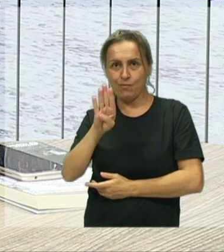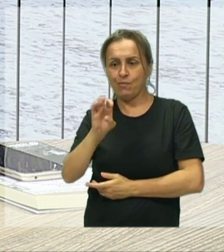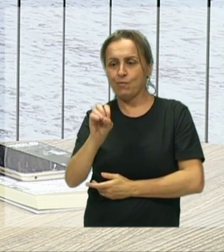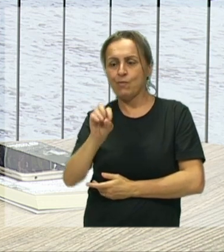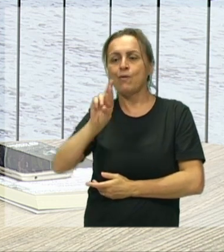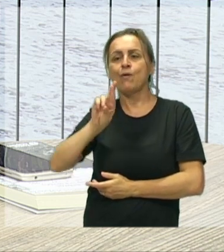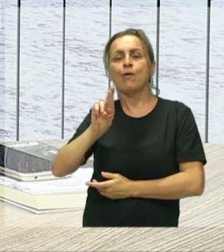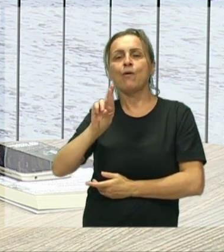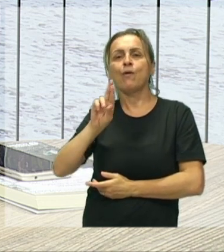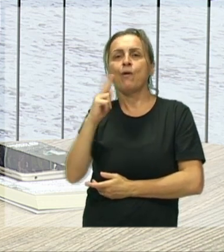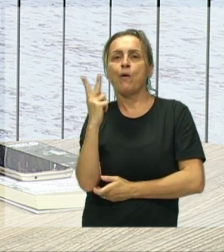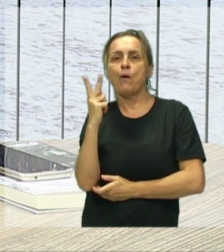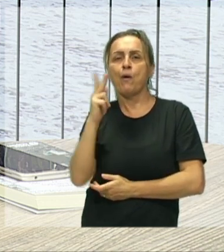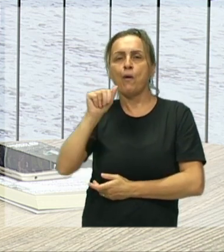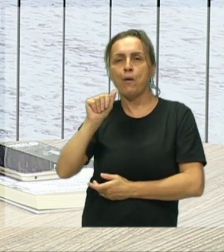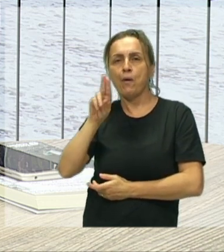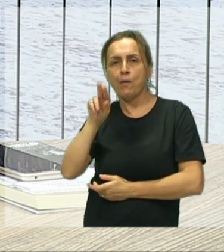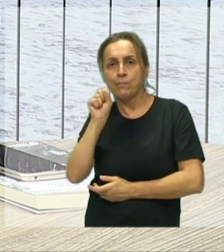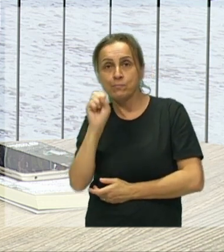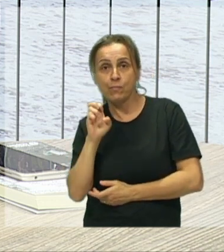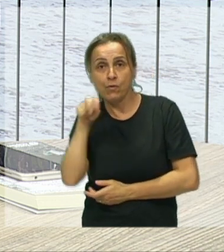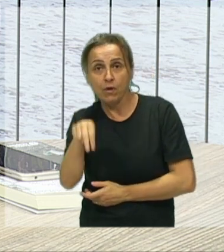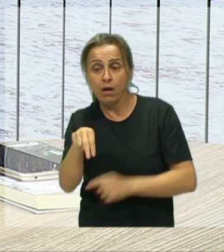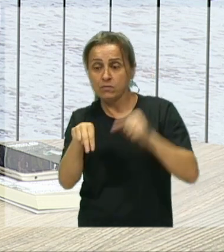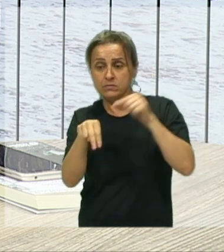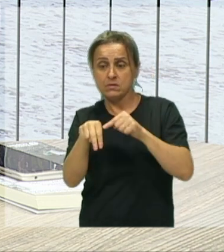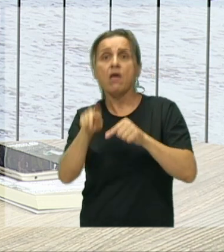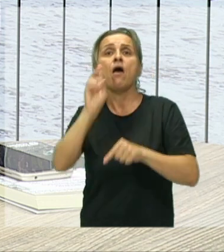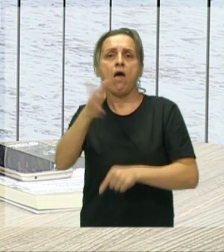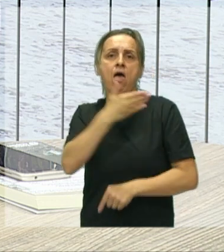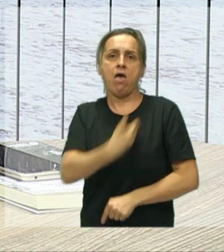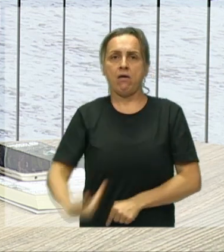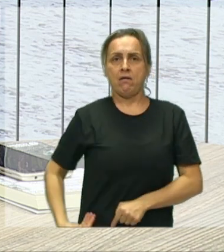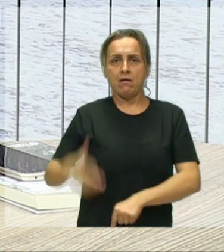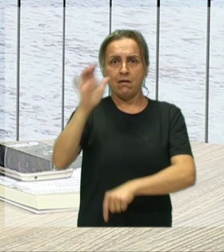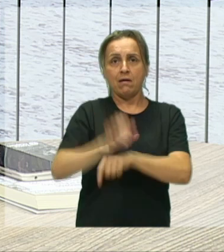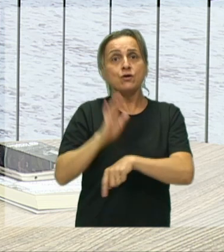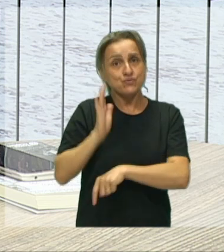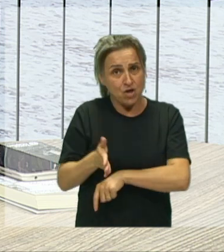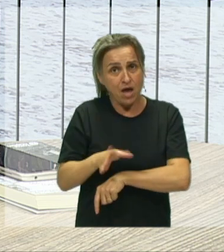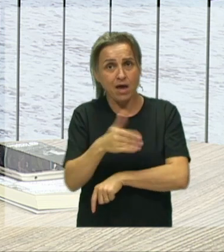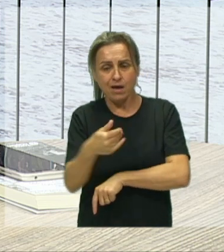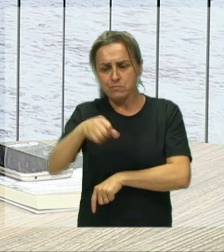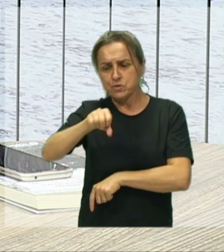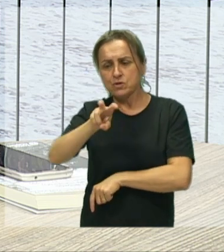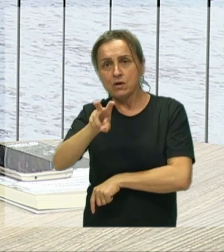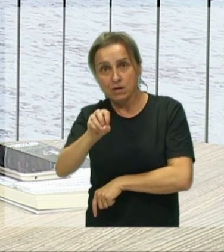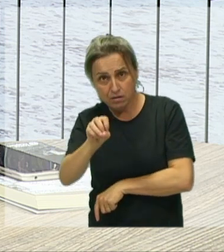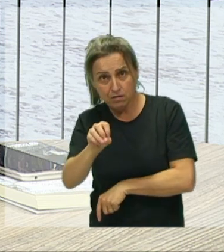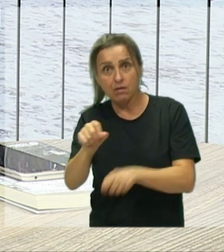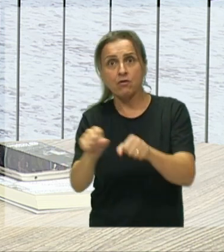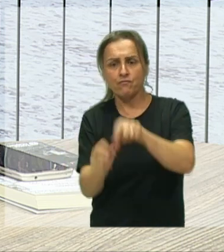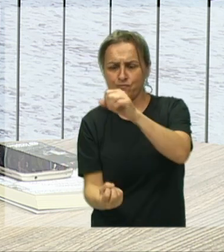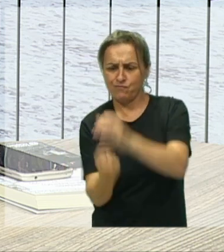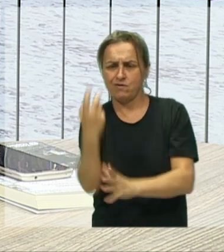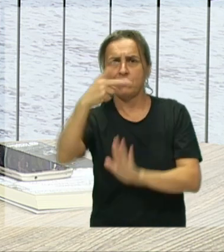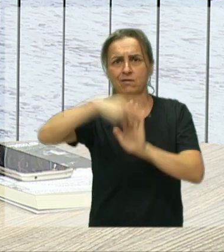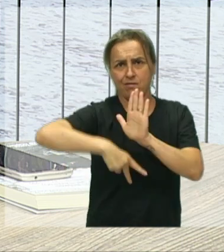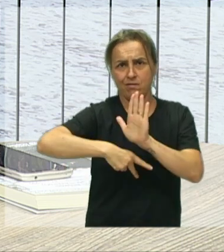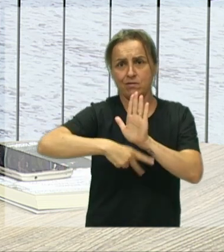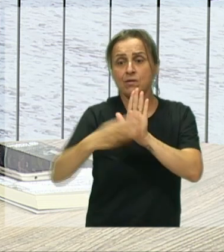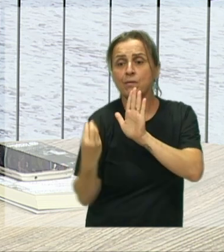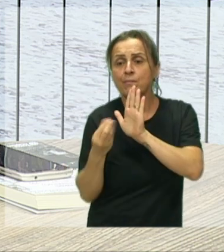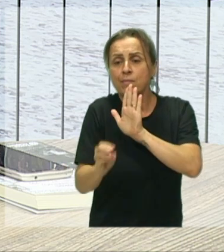depois foi governador do estado. E em 1950 foi feito um projeto para dar nome a uma escola de